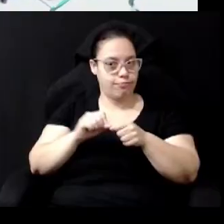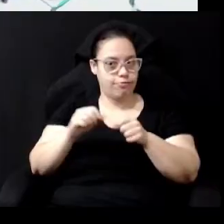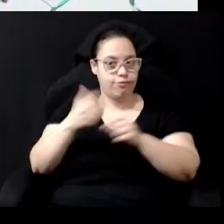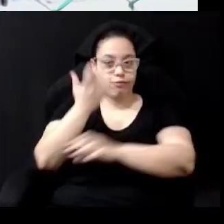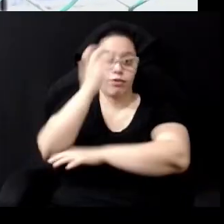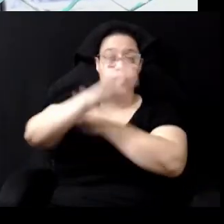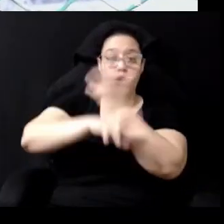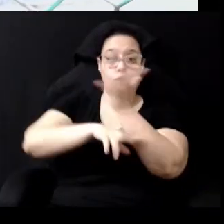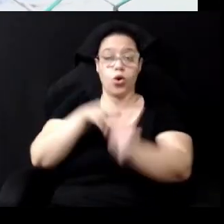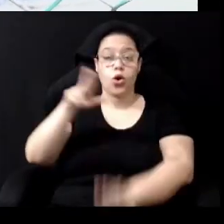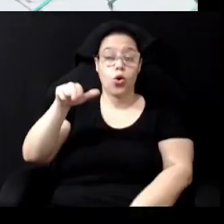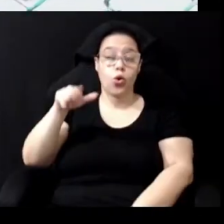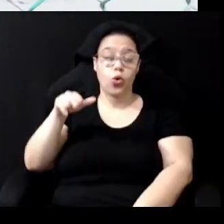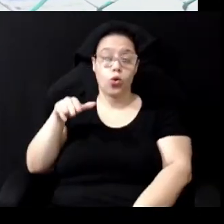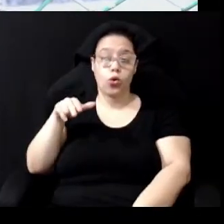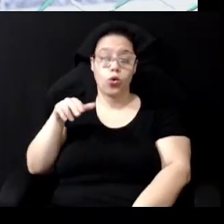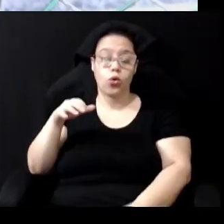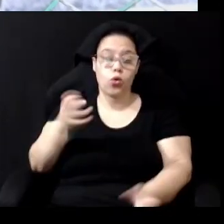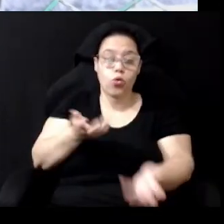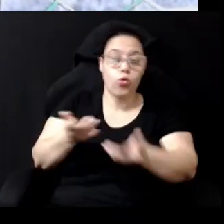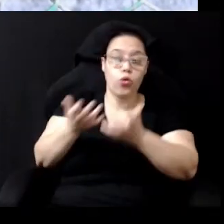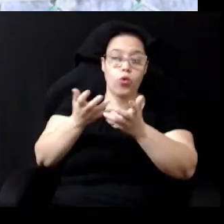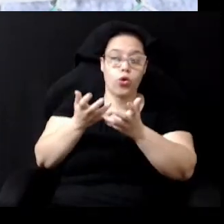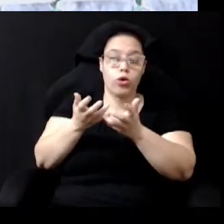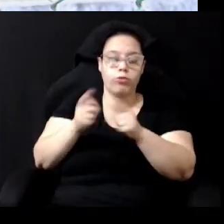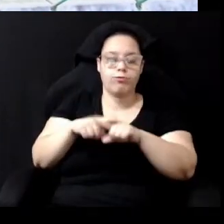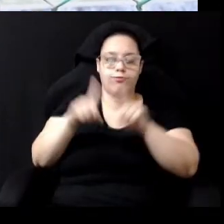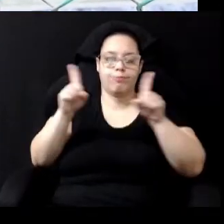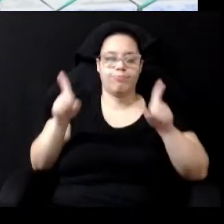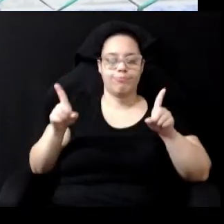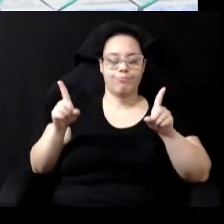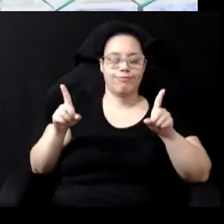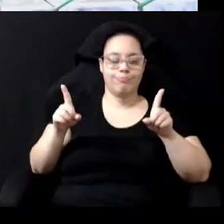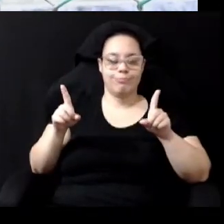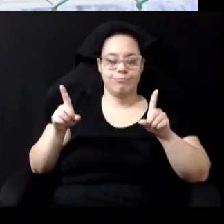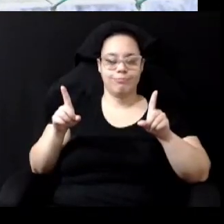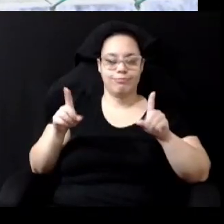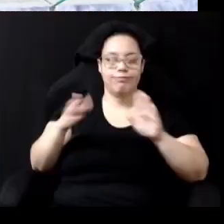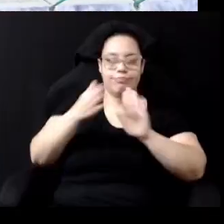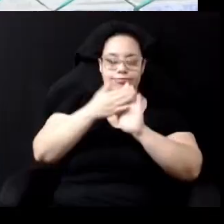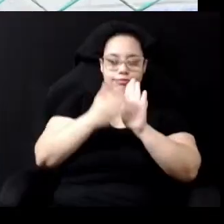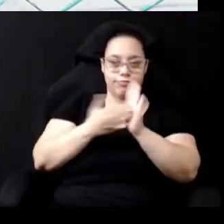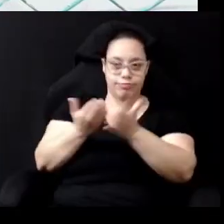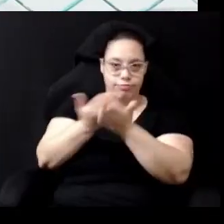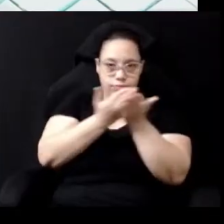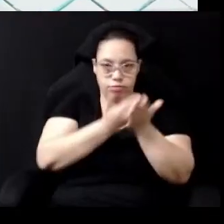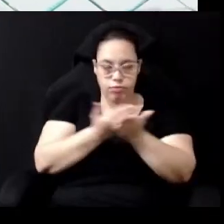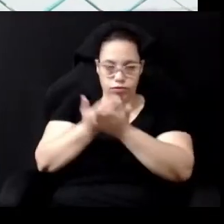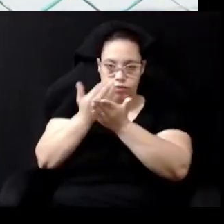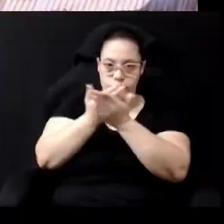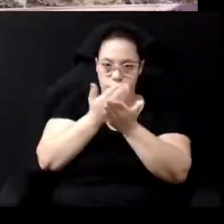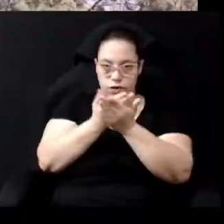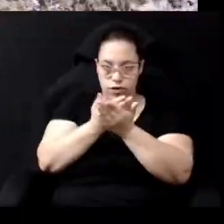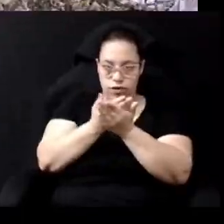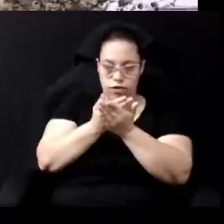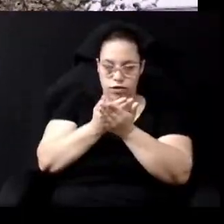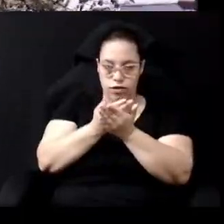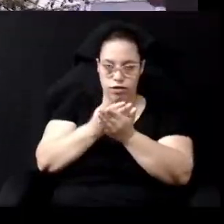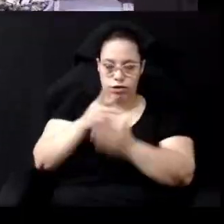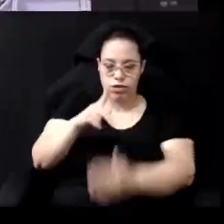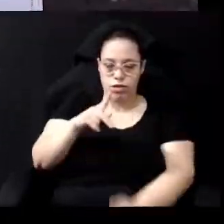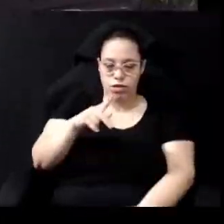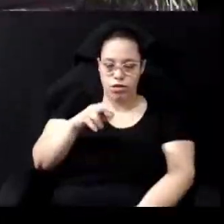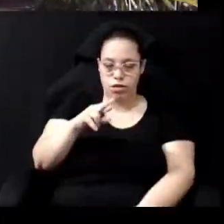na natureza porque nunca aprenderam a controlar o fogo. Mas, além disso, de acordo com um estudo publicado na